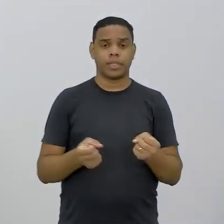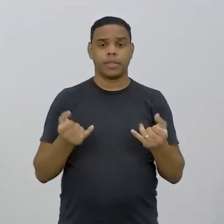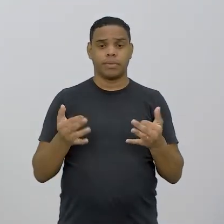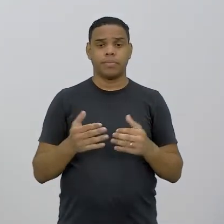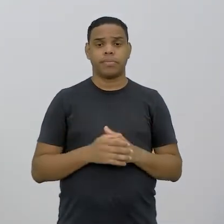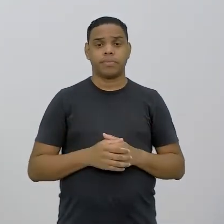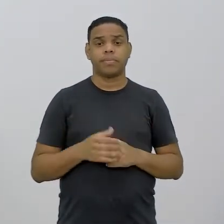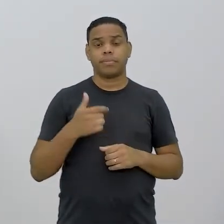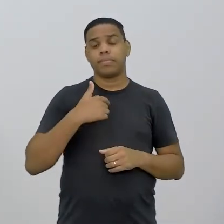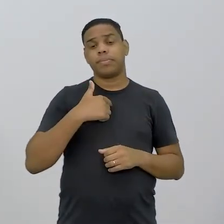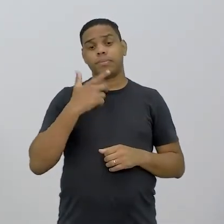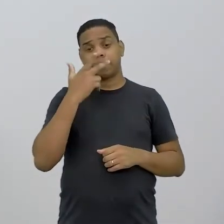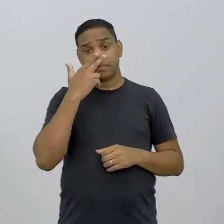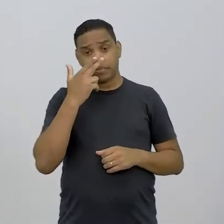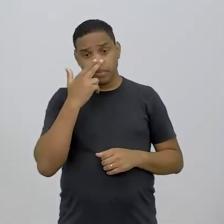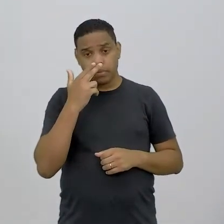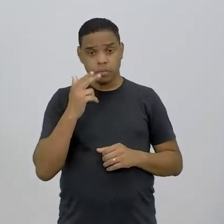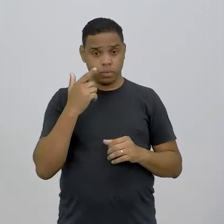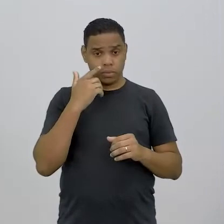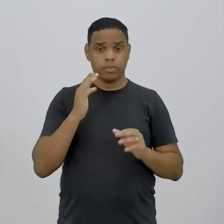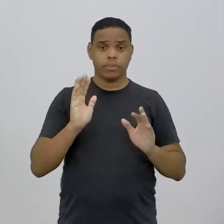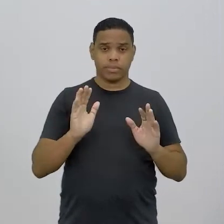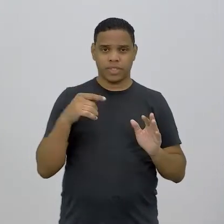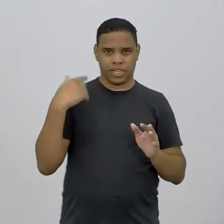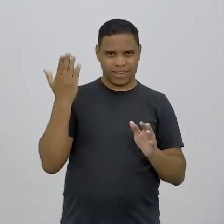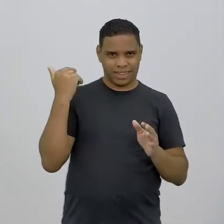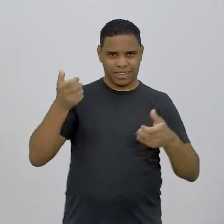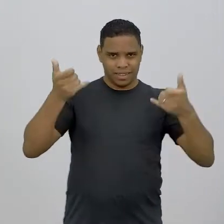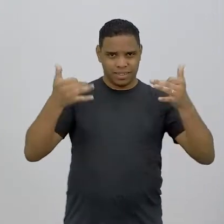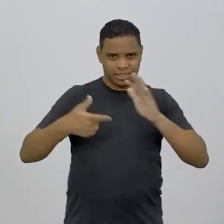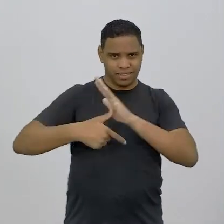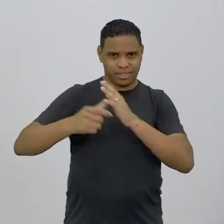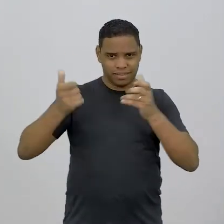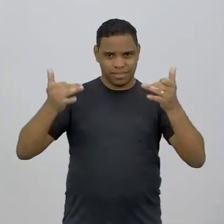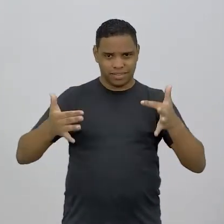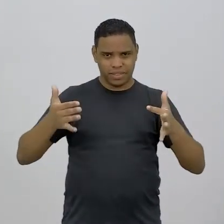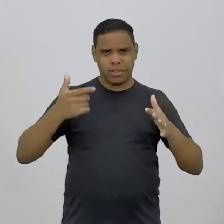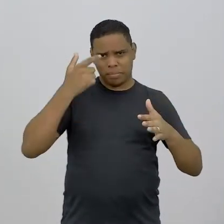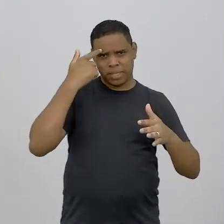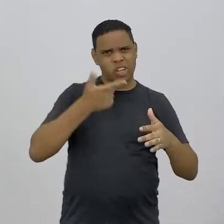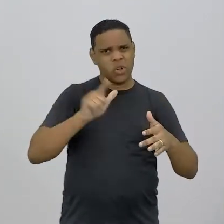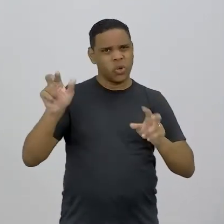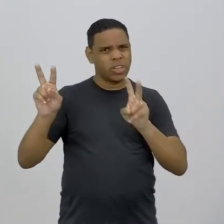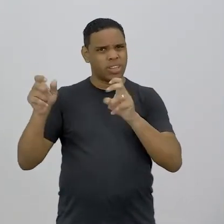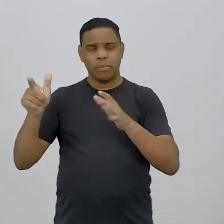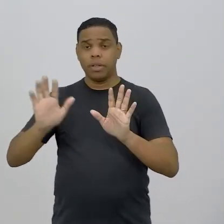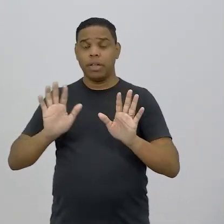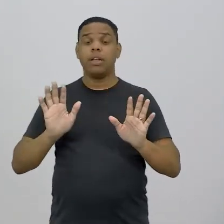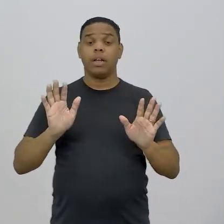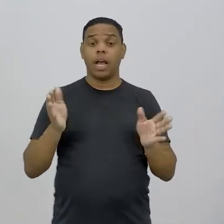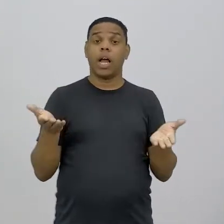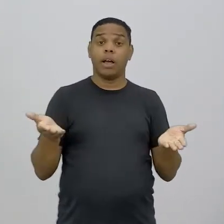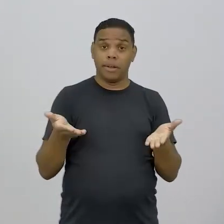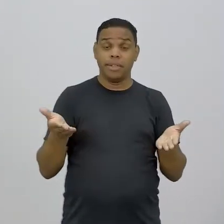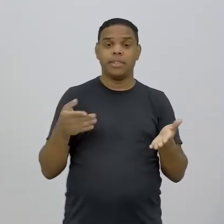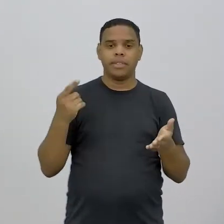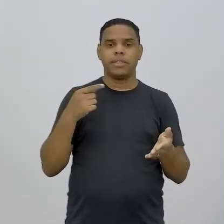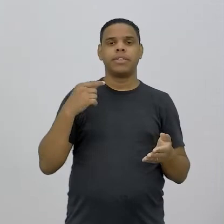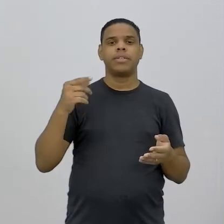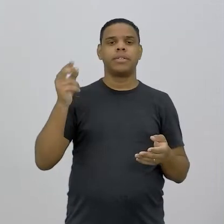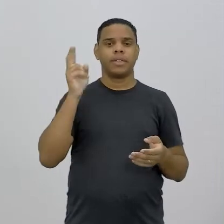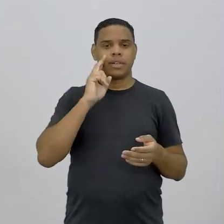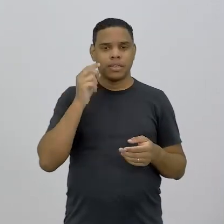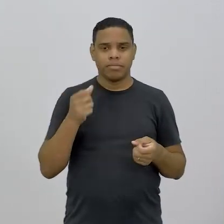comentário. Parece que saiu um pouco do assunto, né? A gente estava falando de uma coisa, agora a gente está falando de outra. Mas então agora a gente está